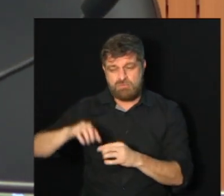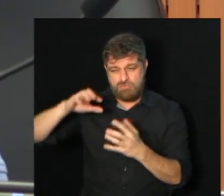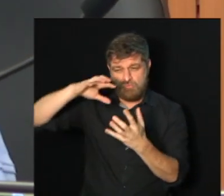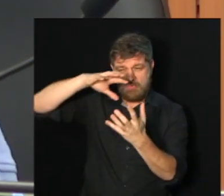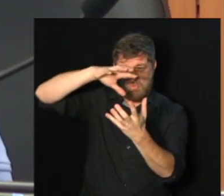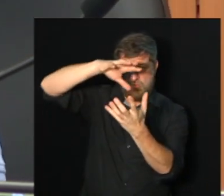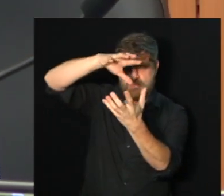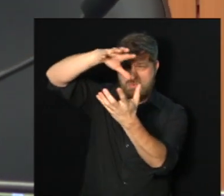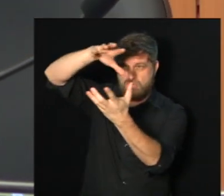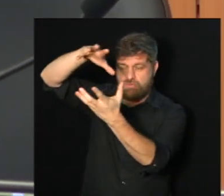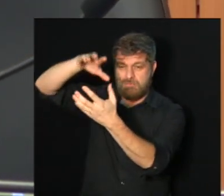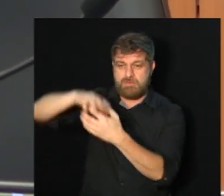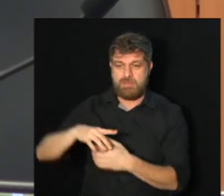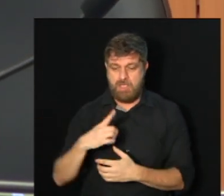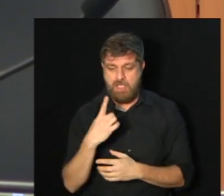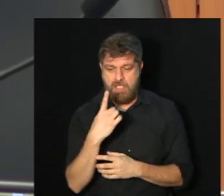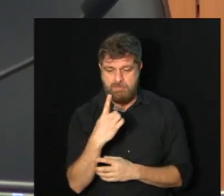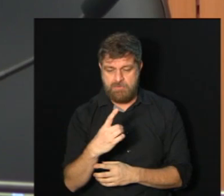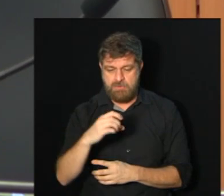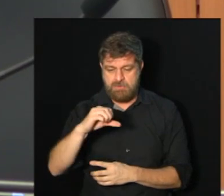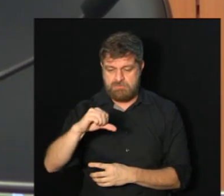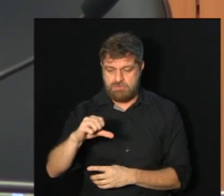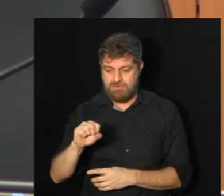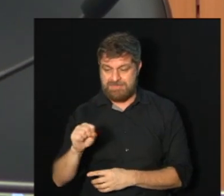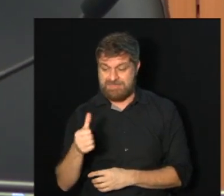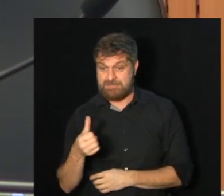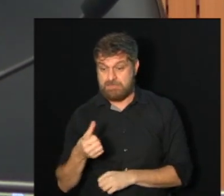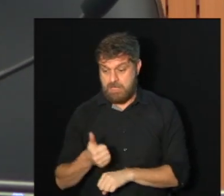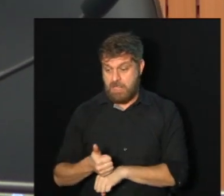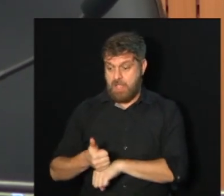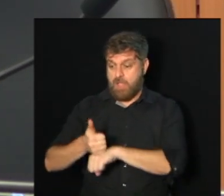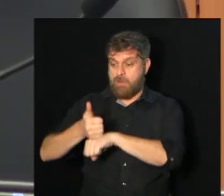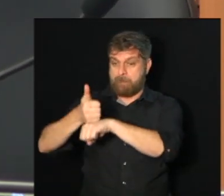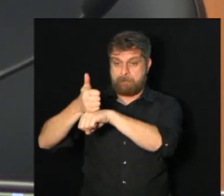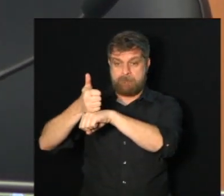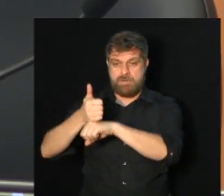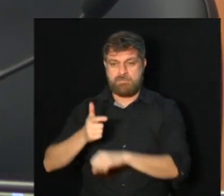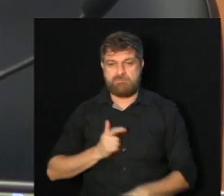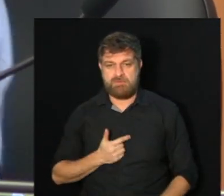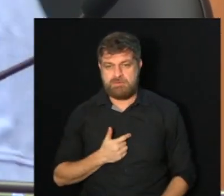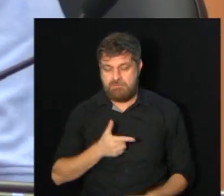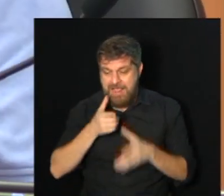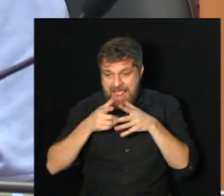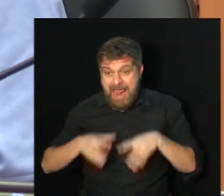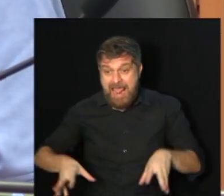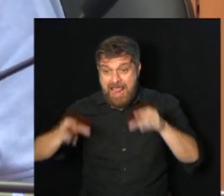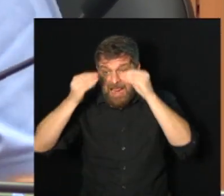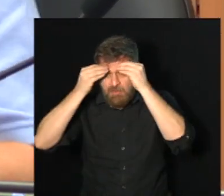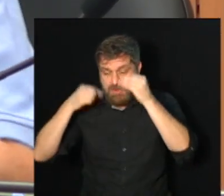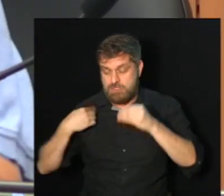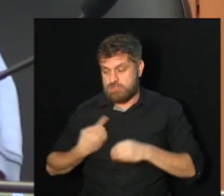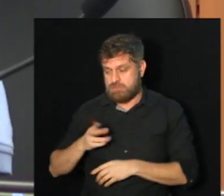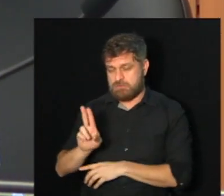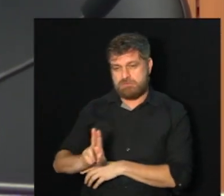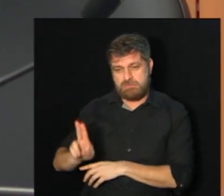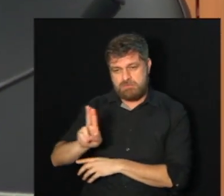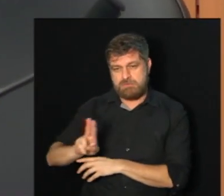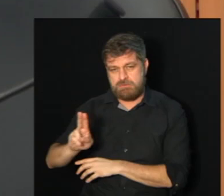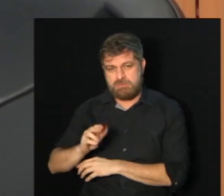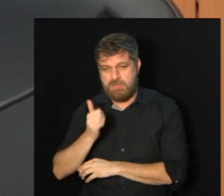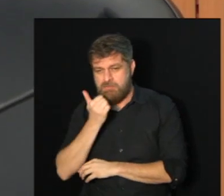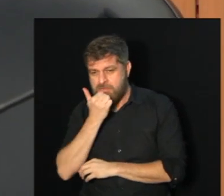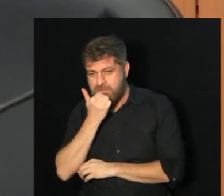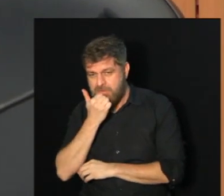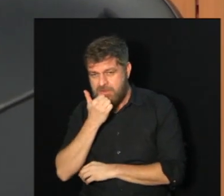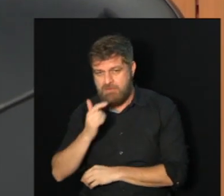universo. Então, em 1986, ele recebeu o prêmio Nobel e ele fez essa linguagem que hoje nós utilizamos para falar quando